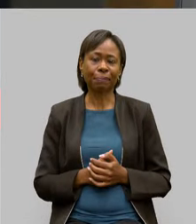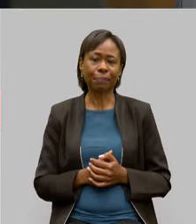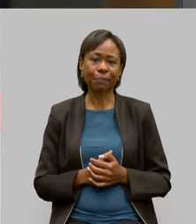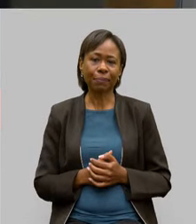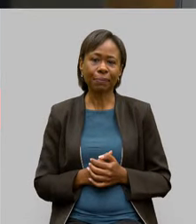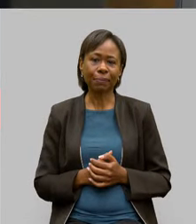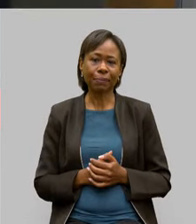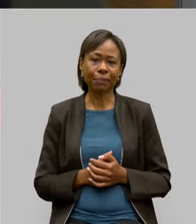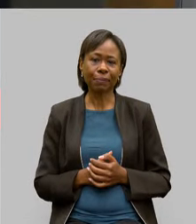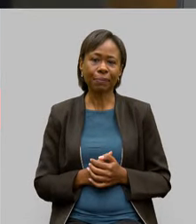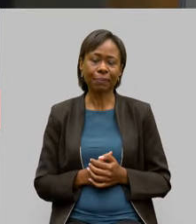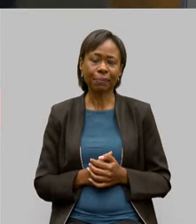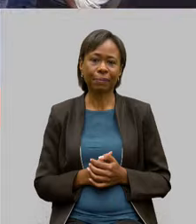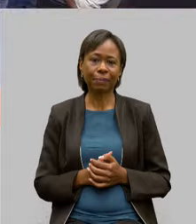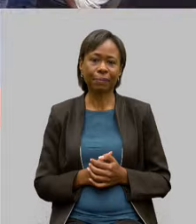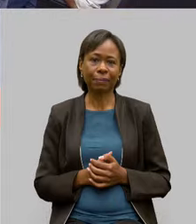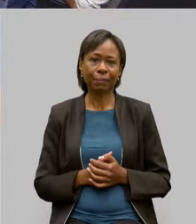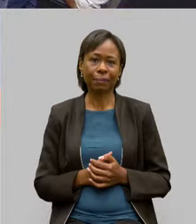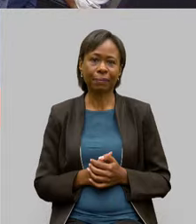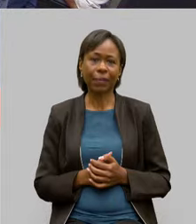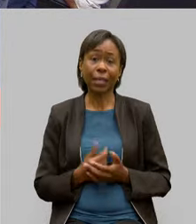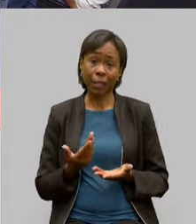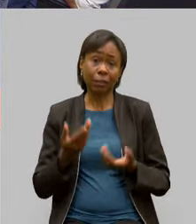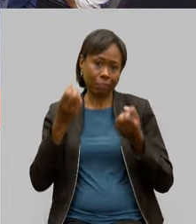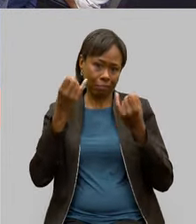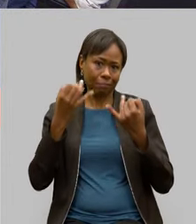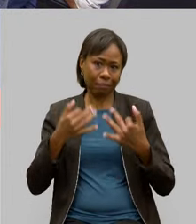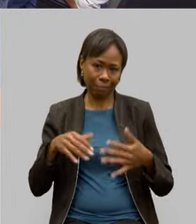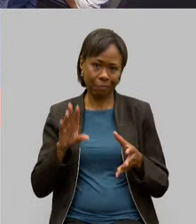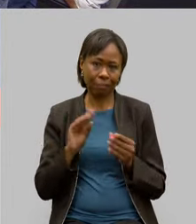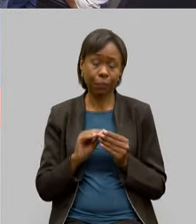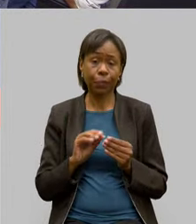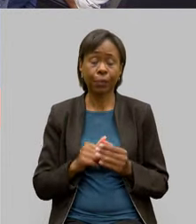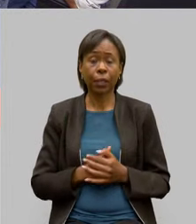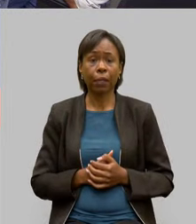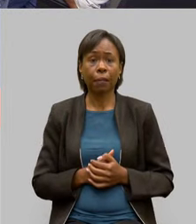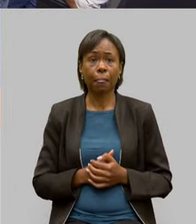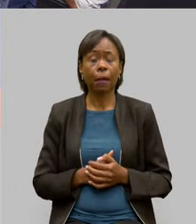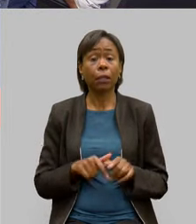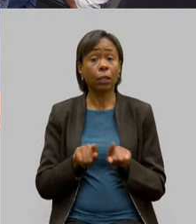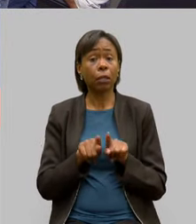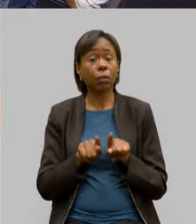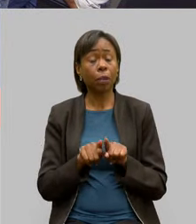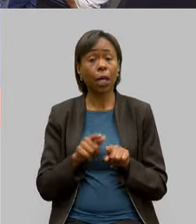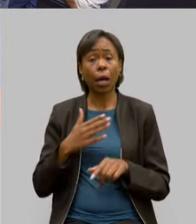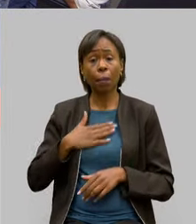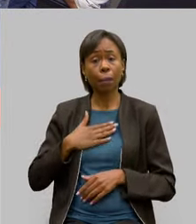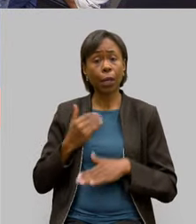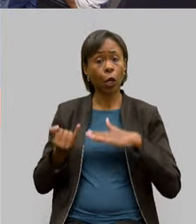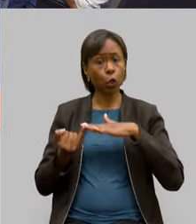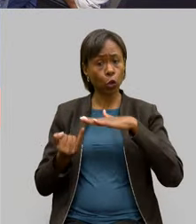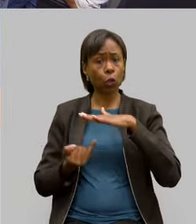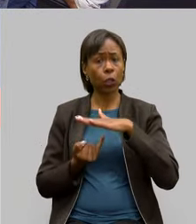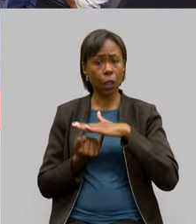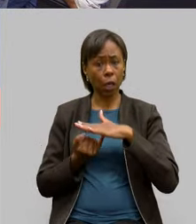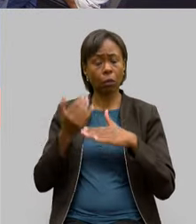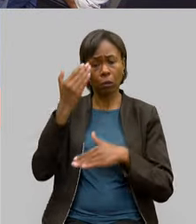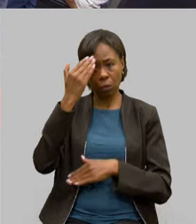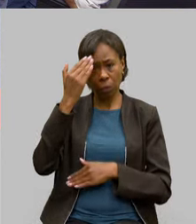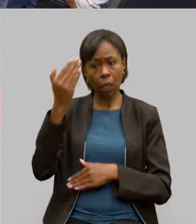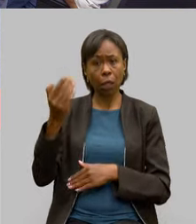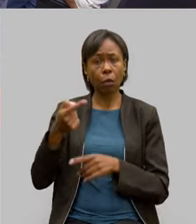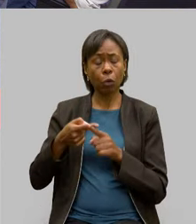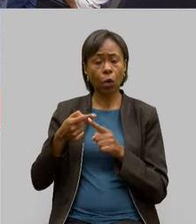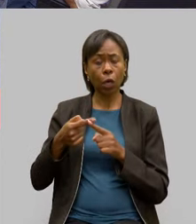e assim que eu gostaria também um pouco de falar eh e também agradecer a minha instituição porque na verdade o convite ele foi